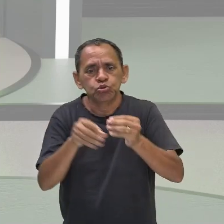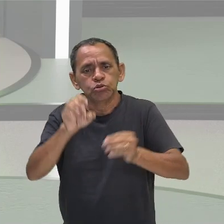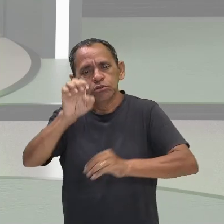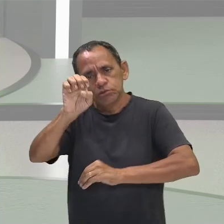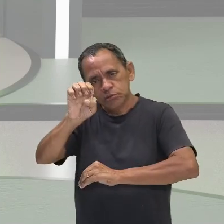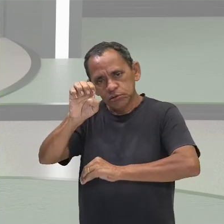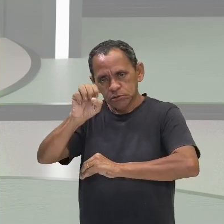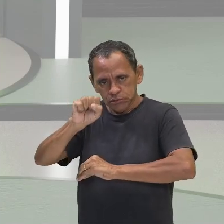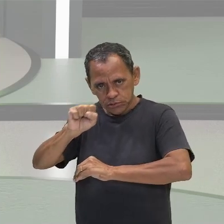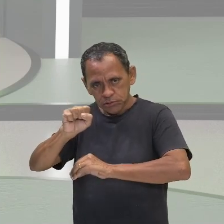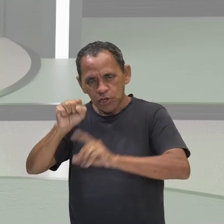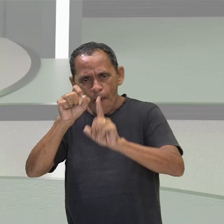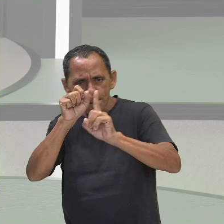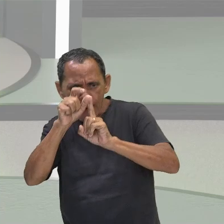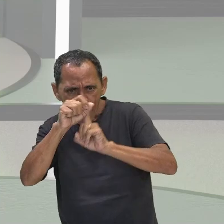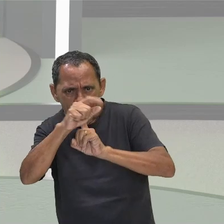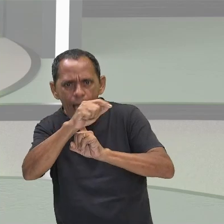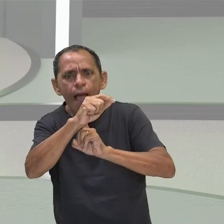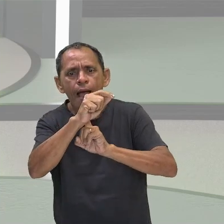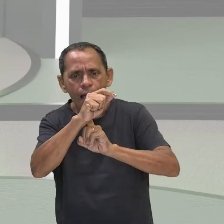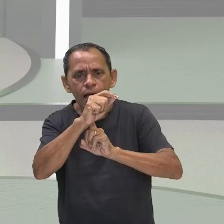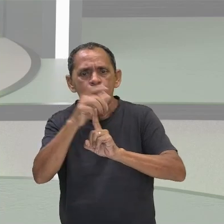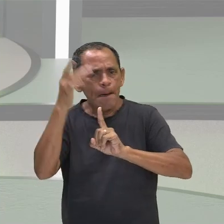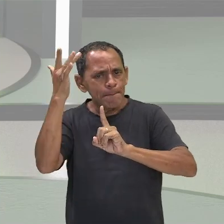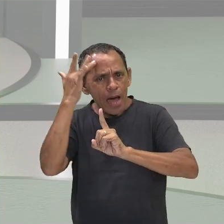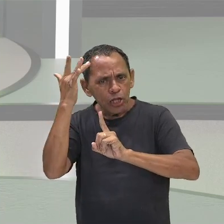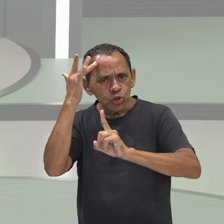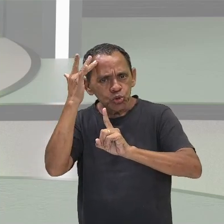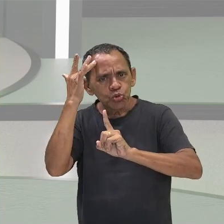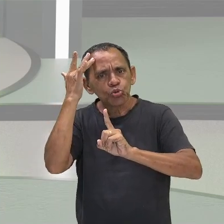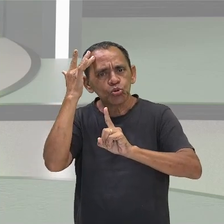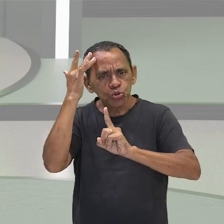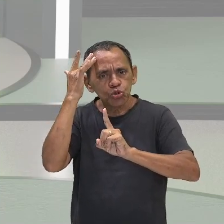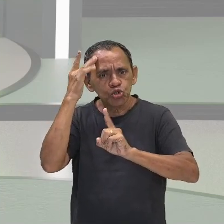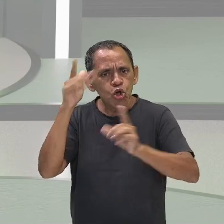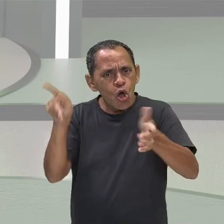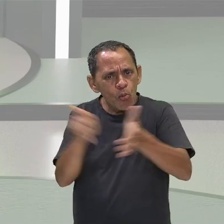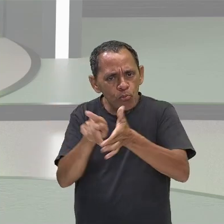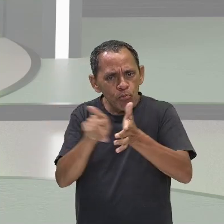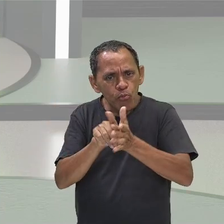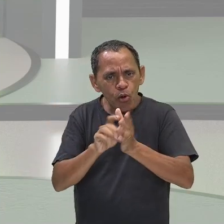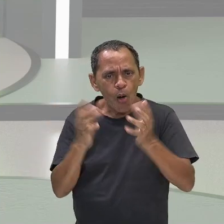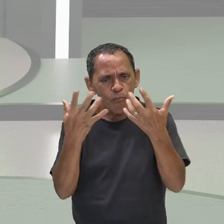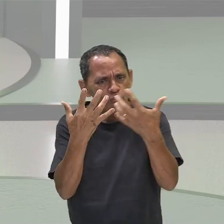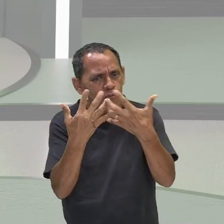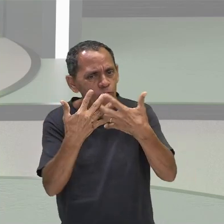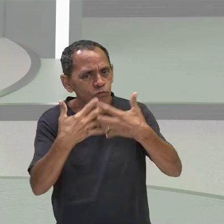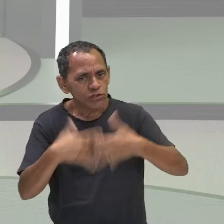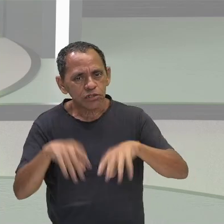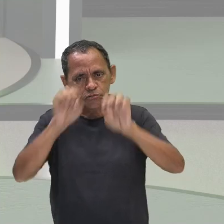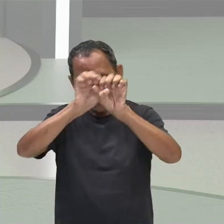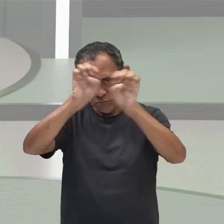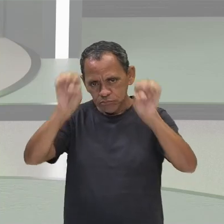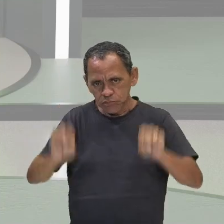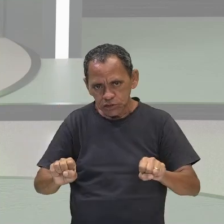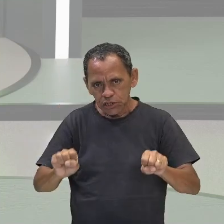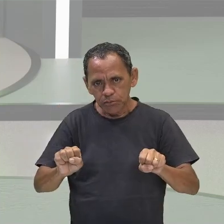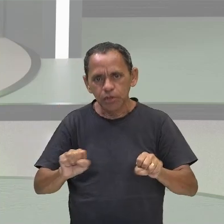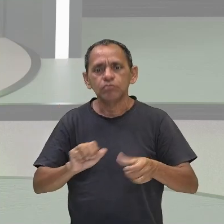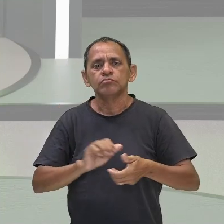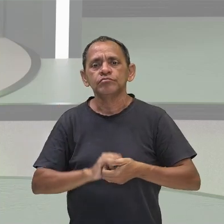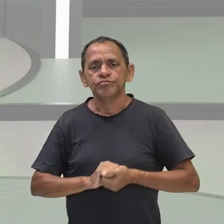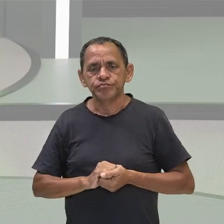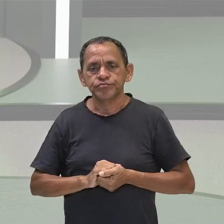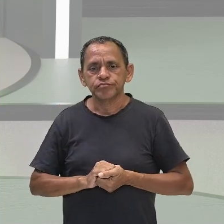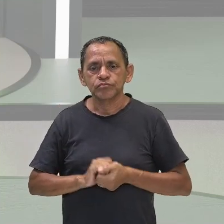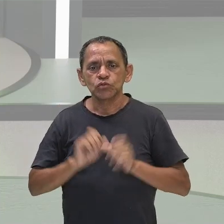aptos, maduros, né, para a função principal do sistema reprodutor, né, que é a reprodução,